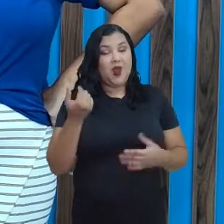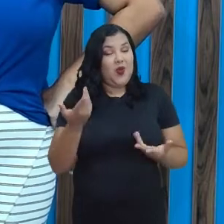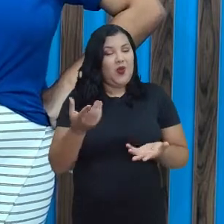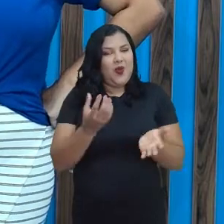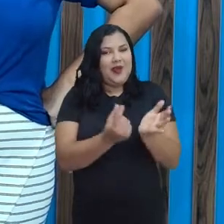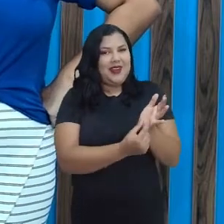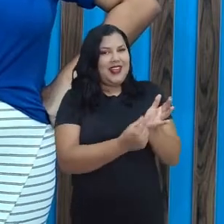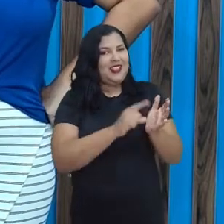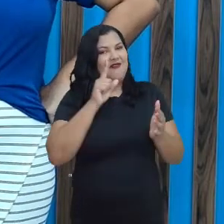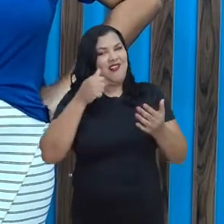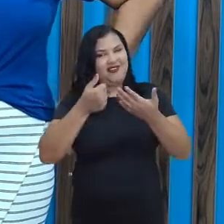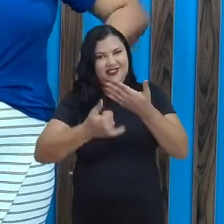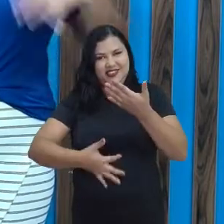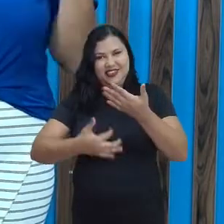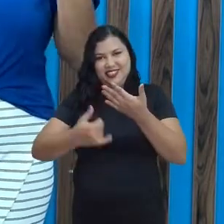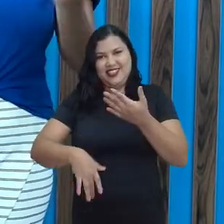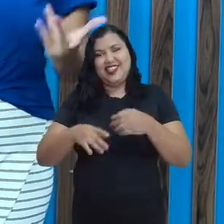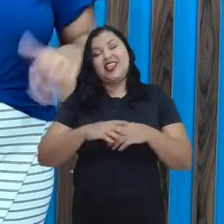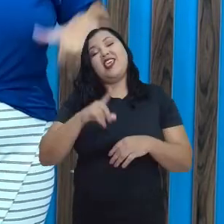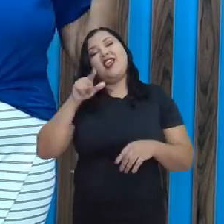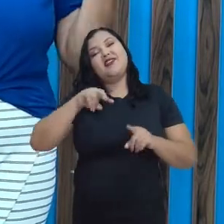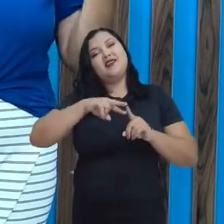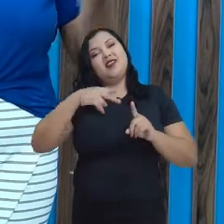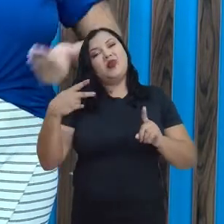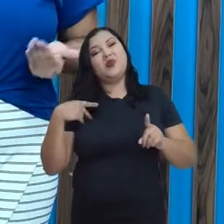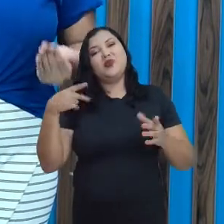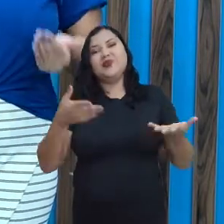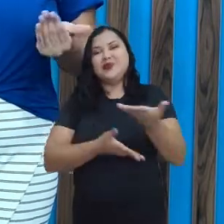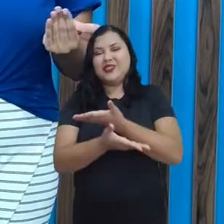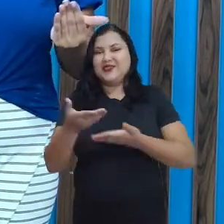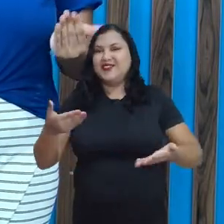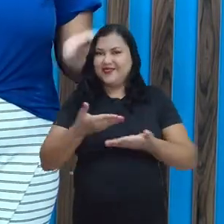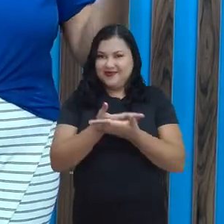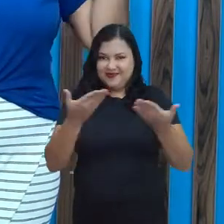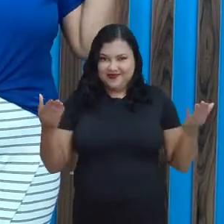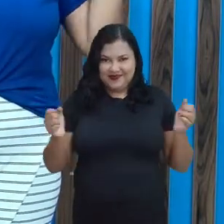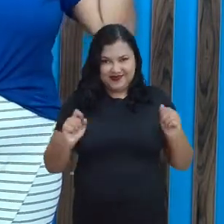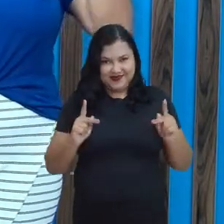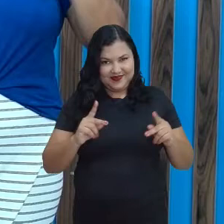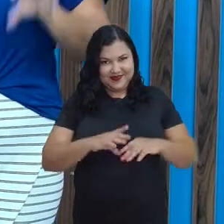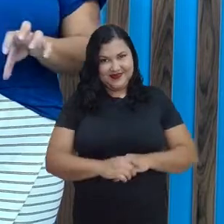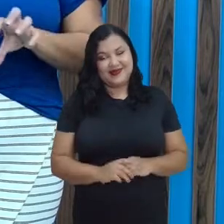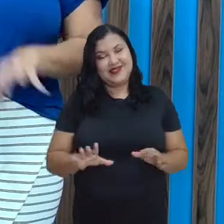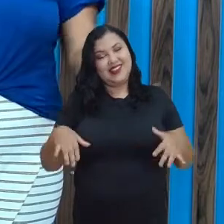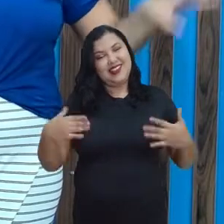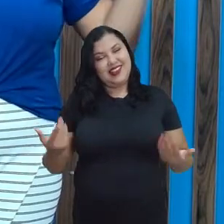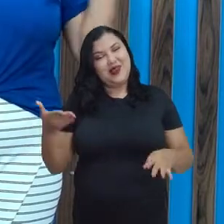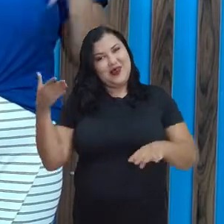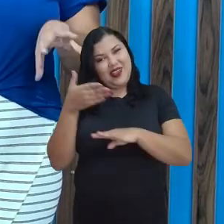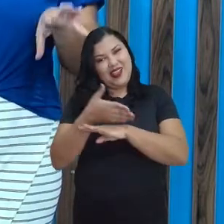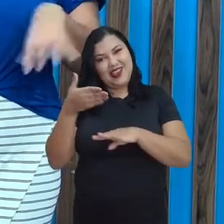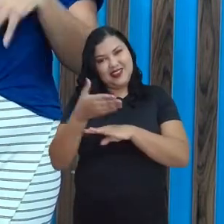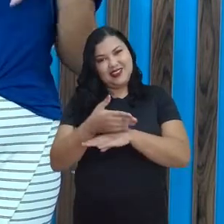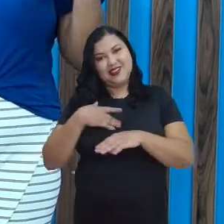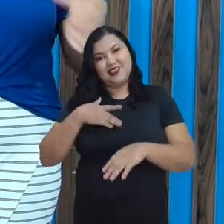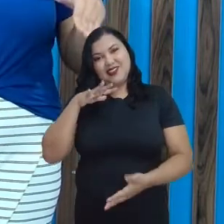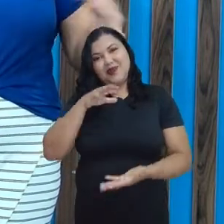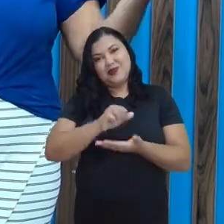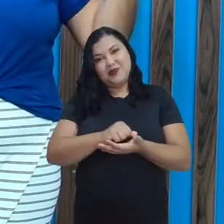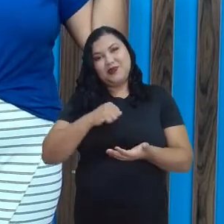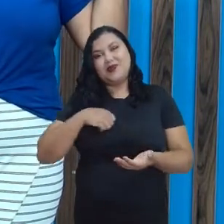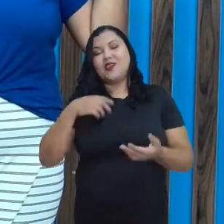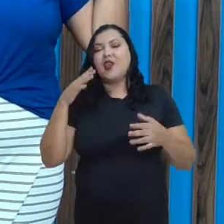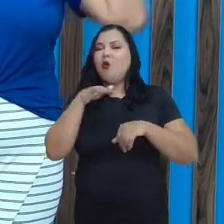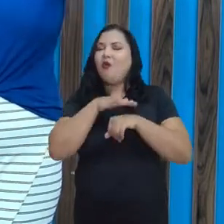o quê? É o chat, que é essa ferramenta de interação, tá certo? Então, entrem, se loguem, se conectem